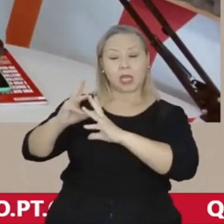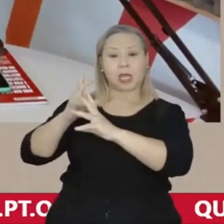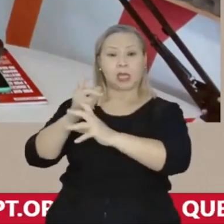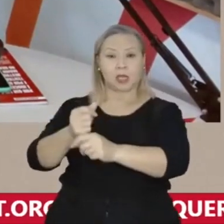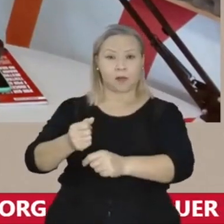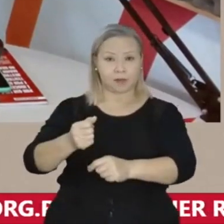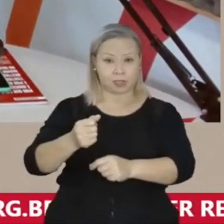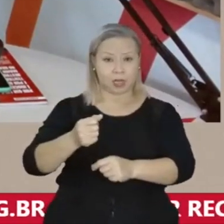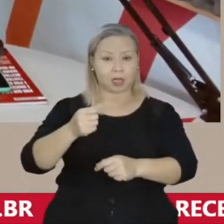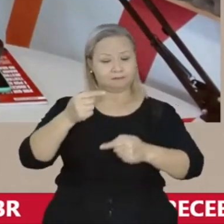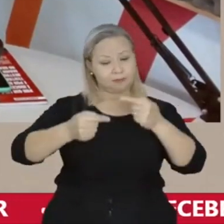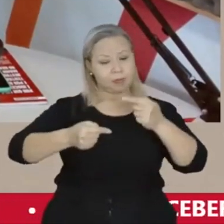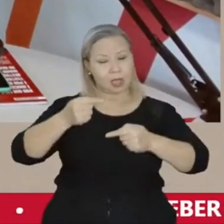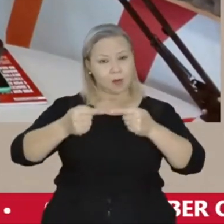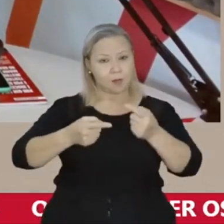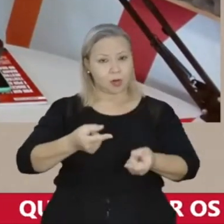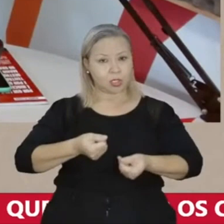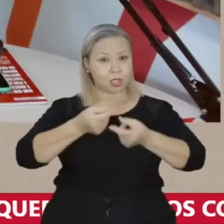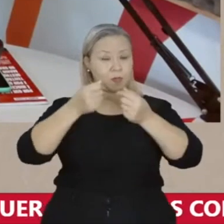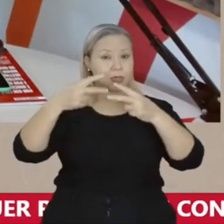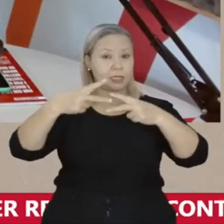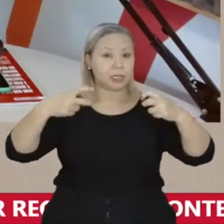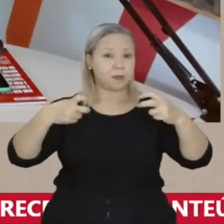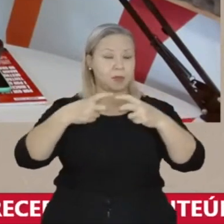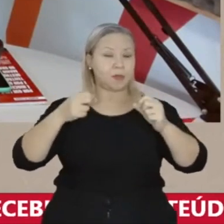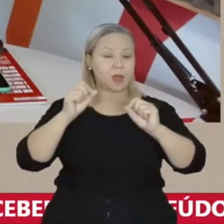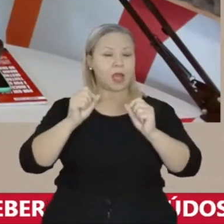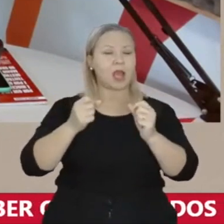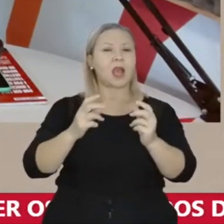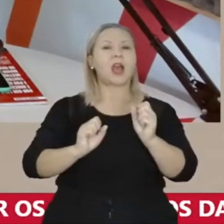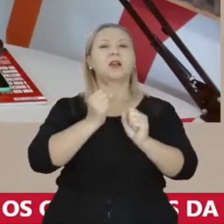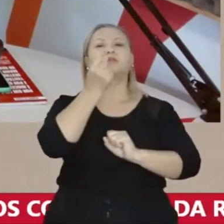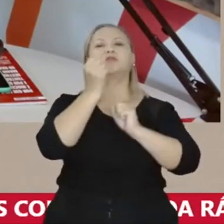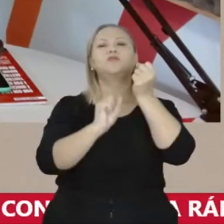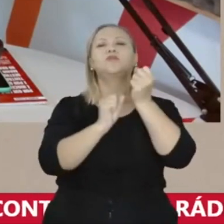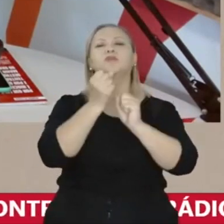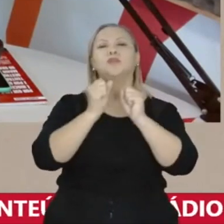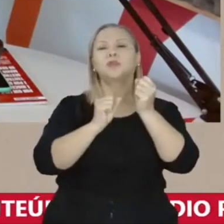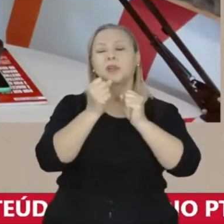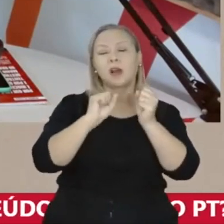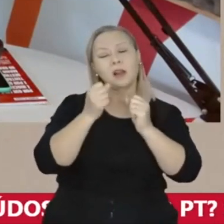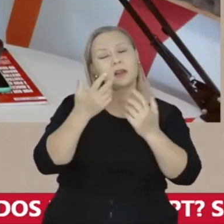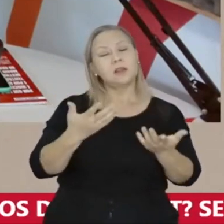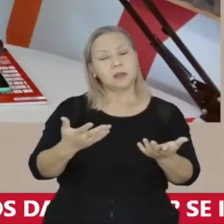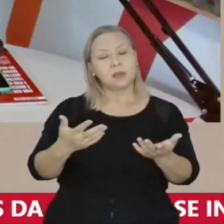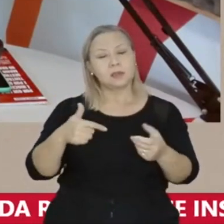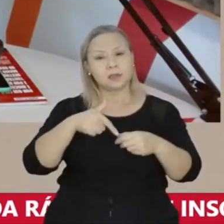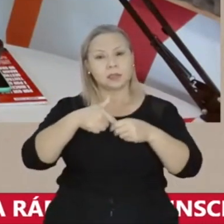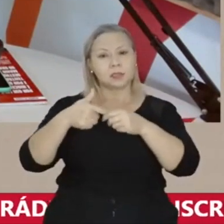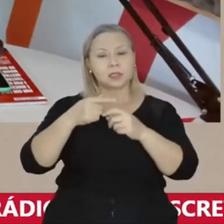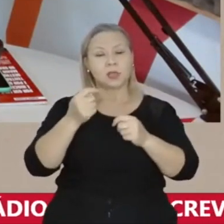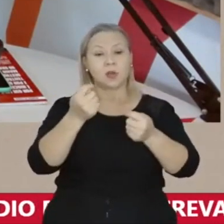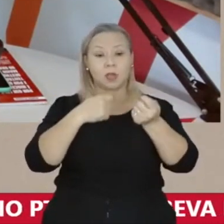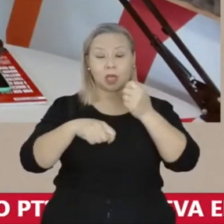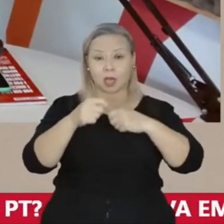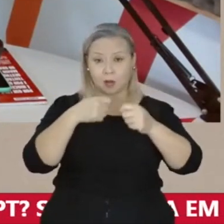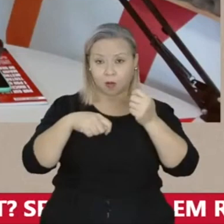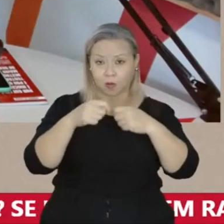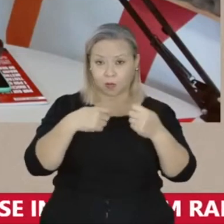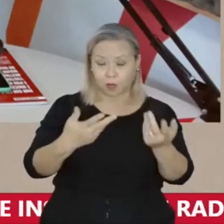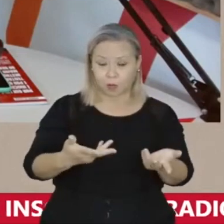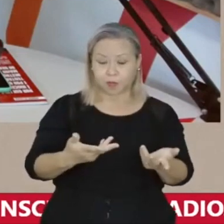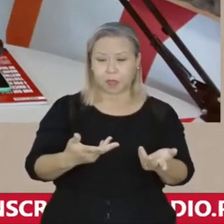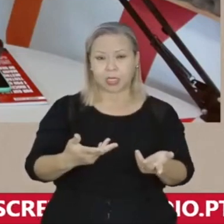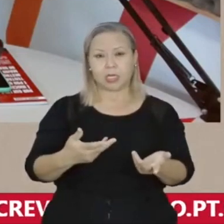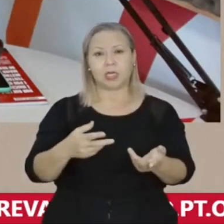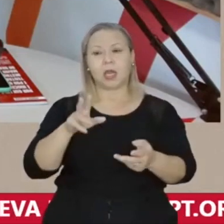preço da Petrobras. A Petrobras ela refina boa parte do que a economia brasileira consome em termos de